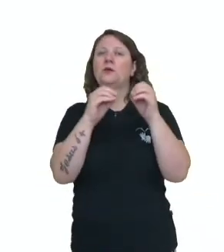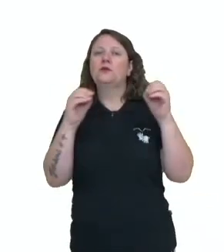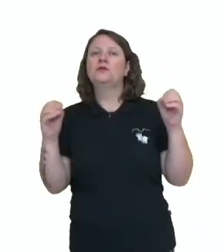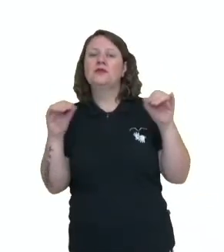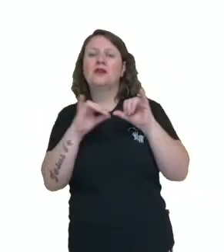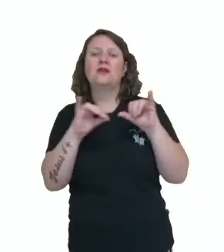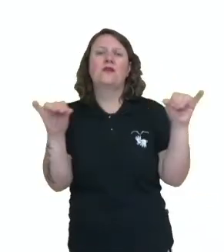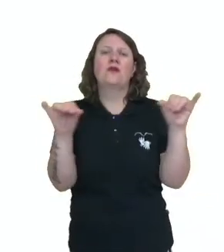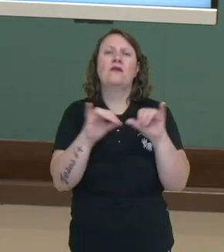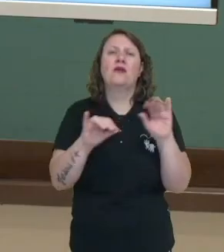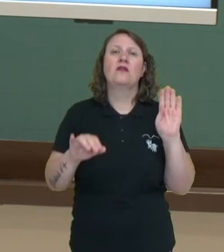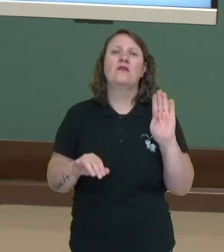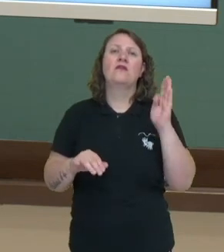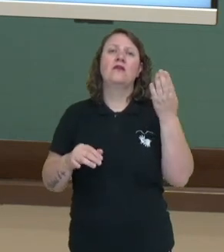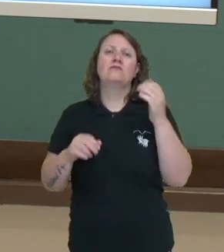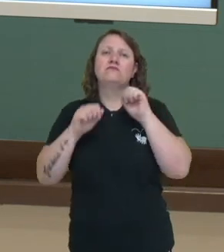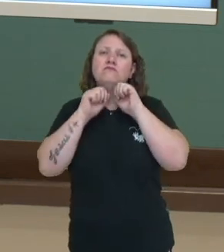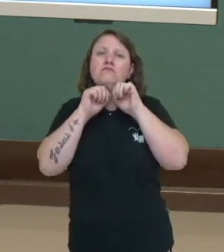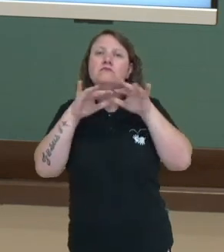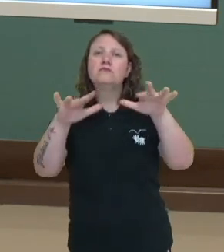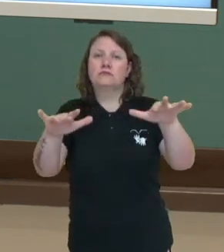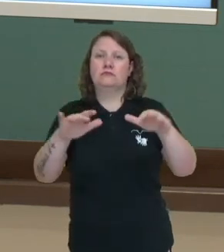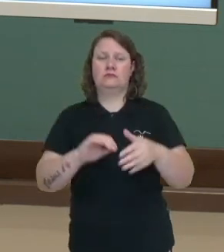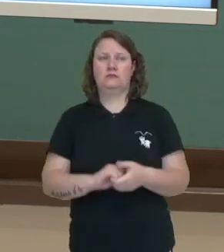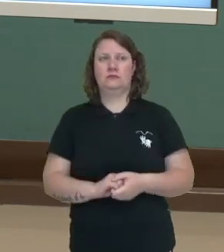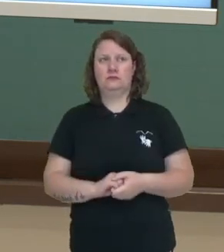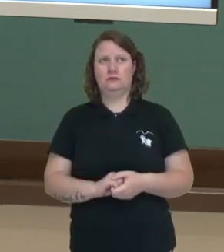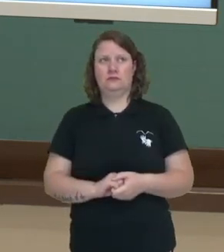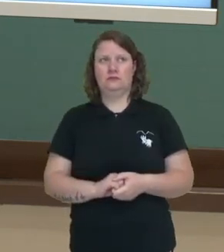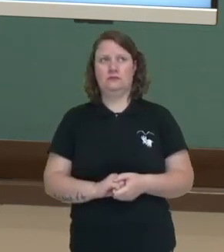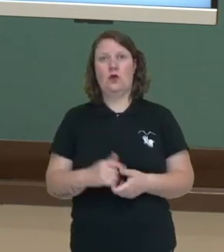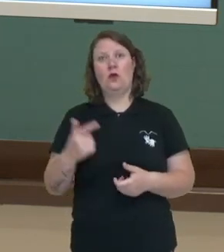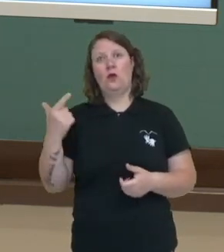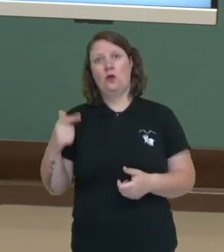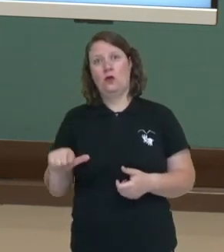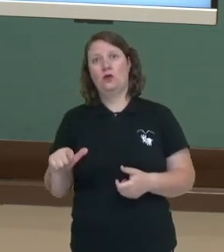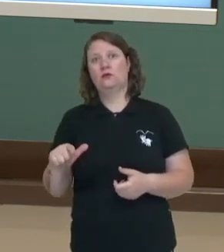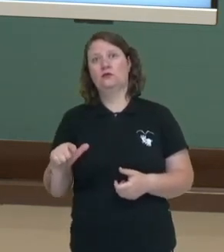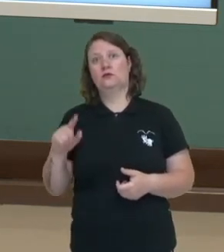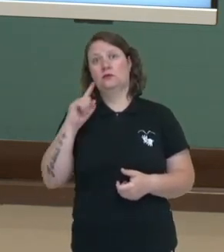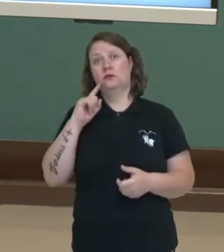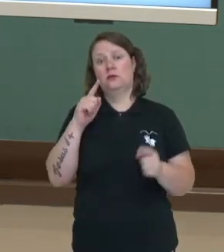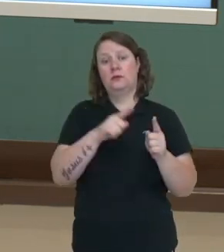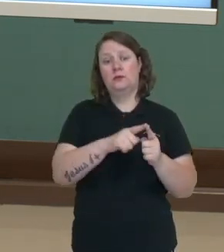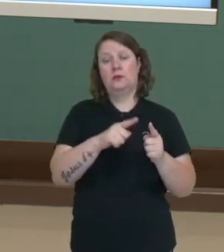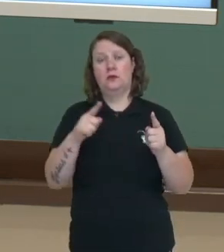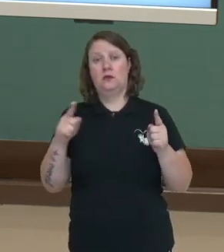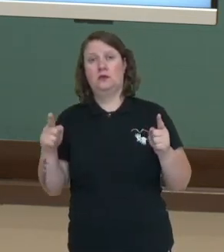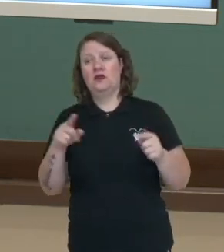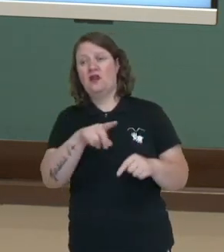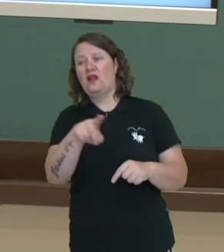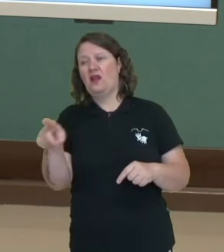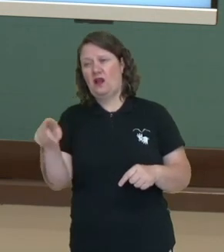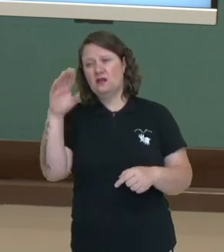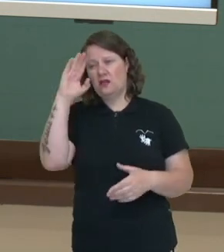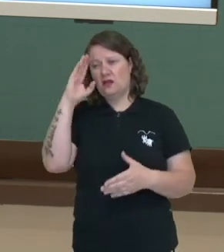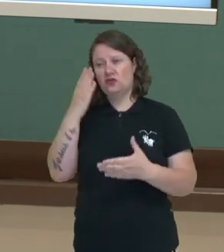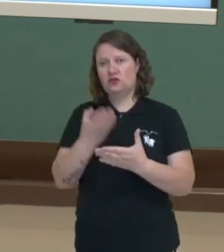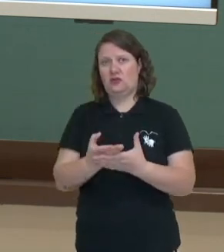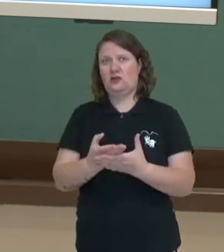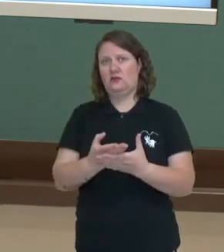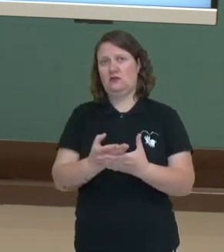falsas se disseminem. Já a outra situação, outro período eles achavam. Tem o